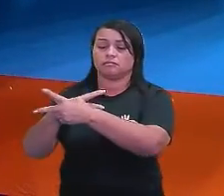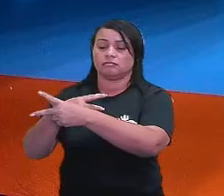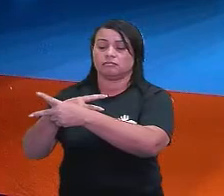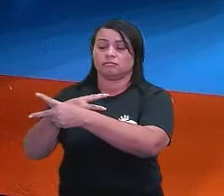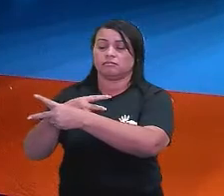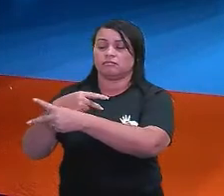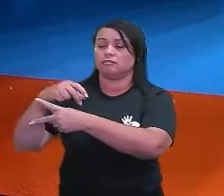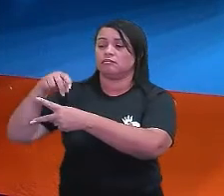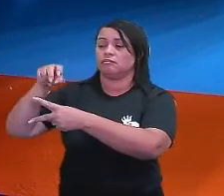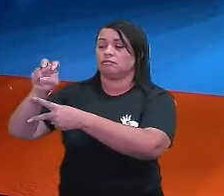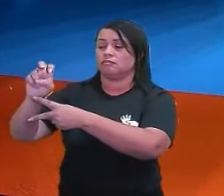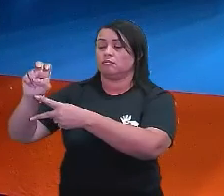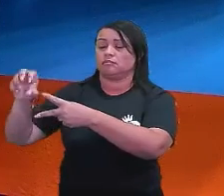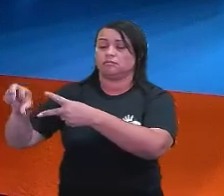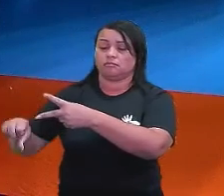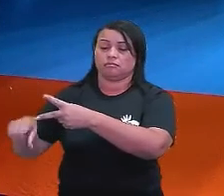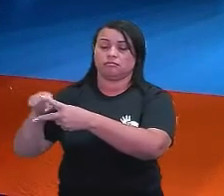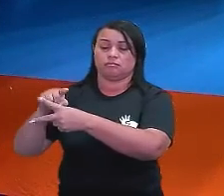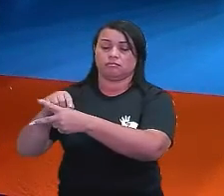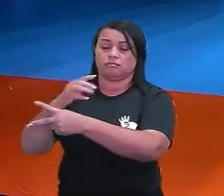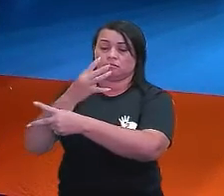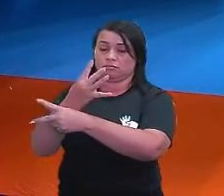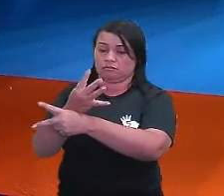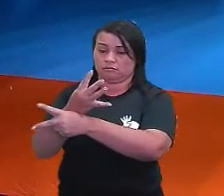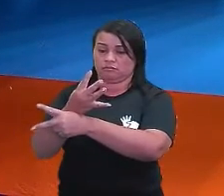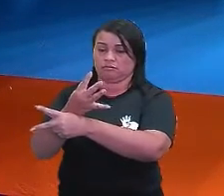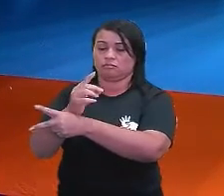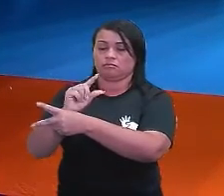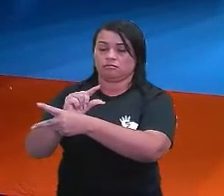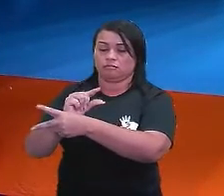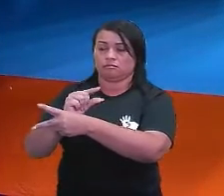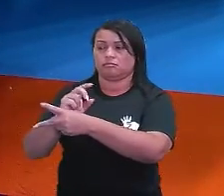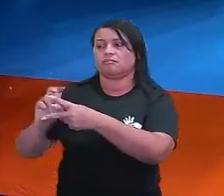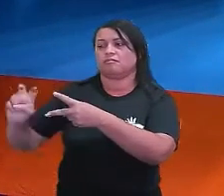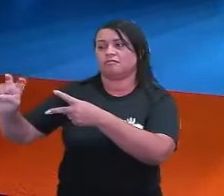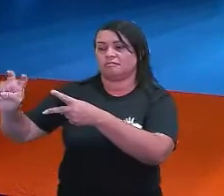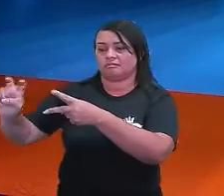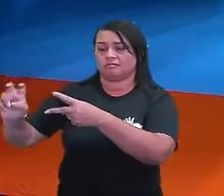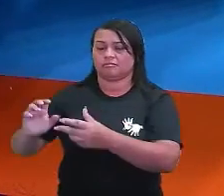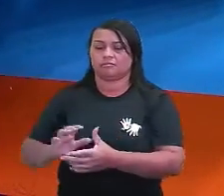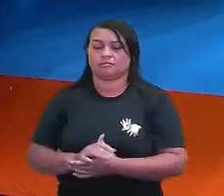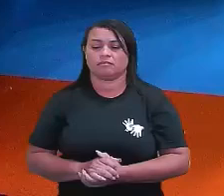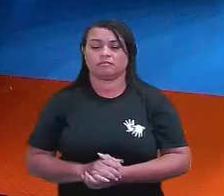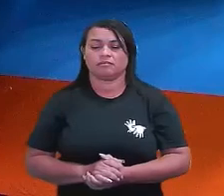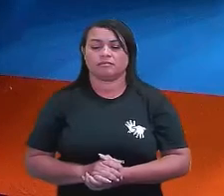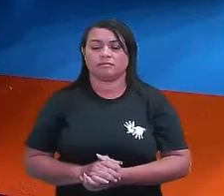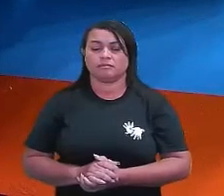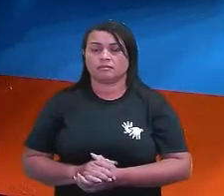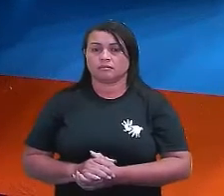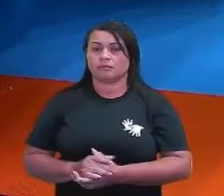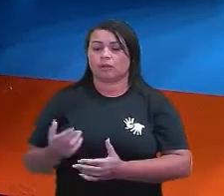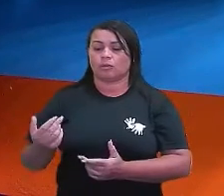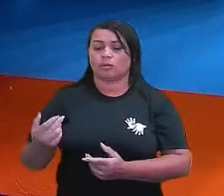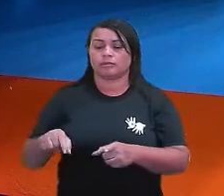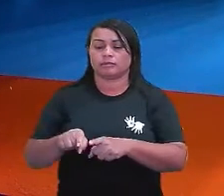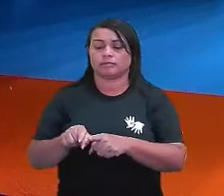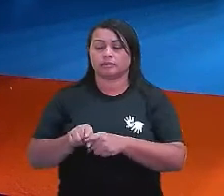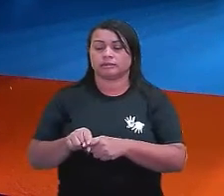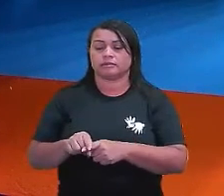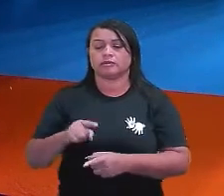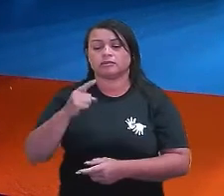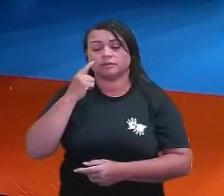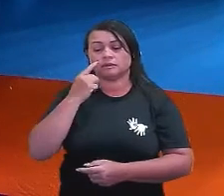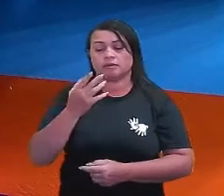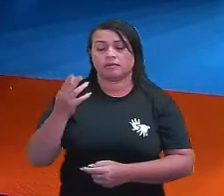5/9? Menor, né? Porque 4 é menor do que 5. Aqui também, ó, tá igual.